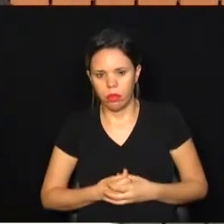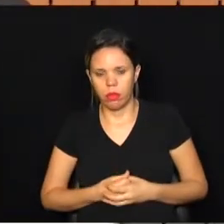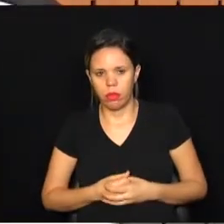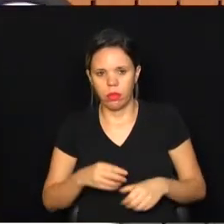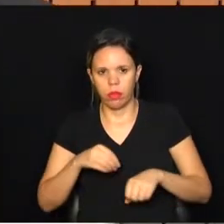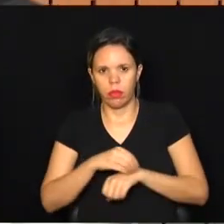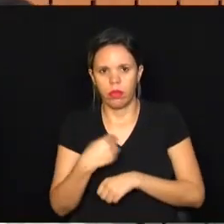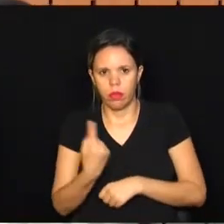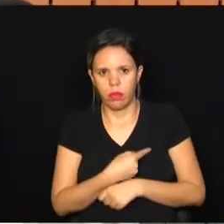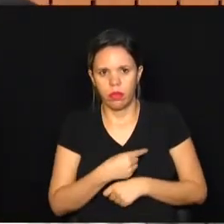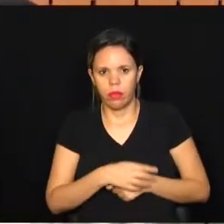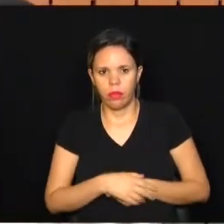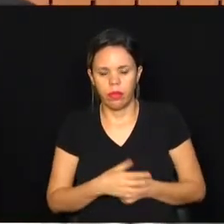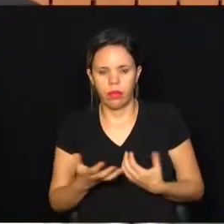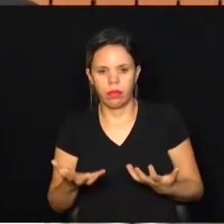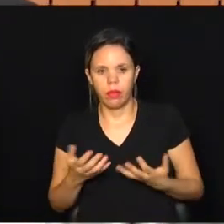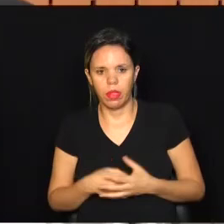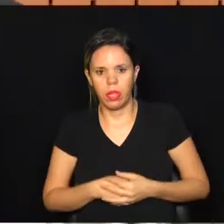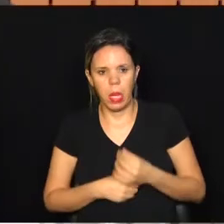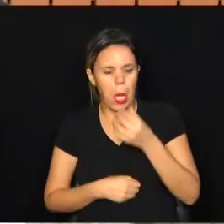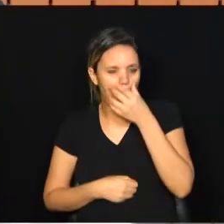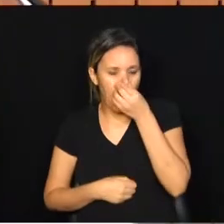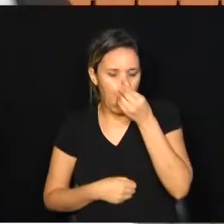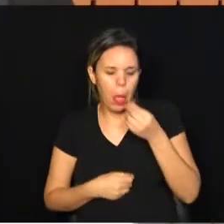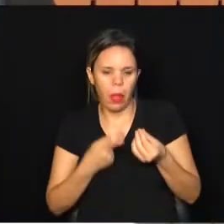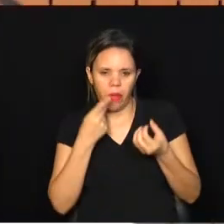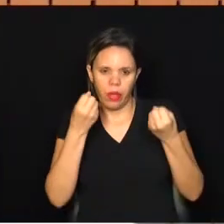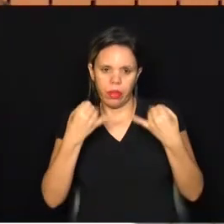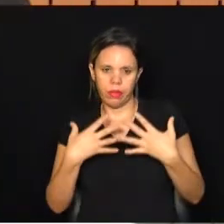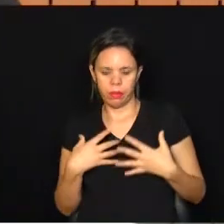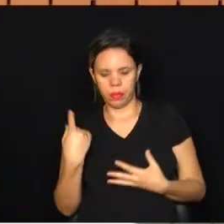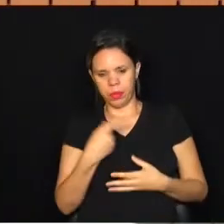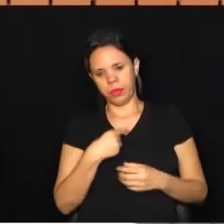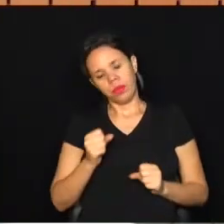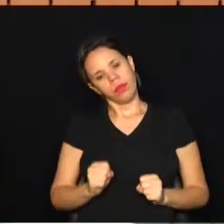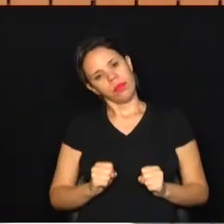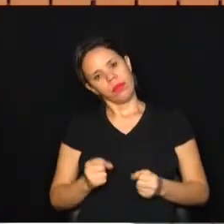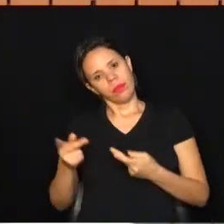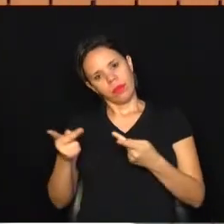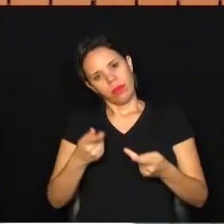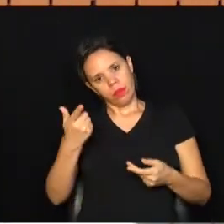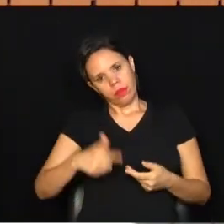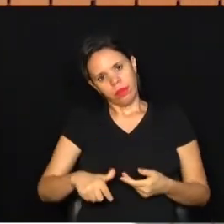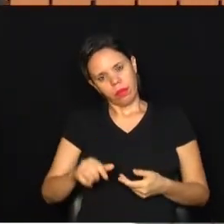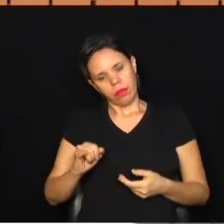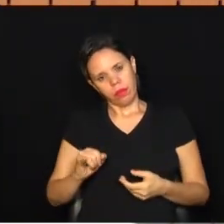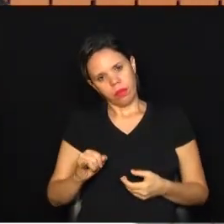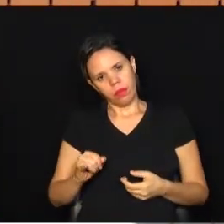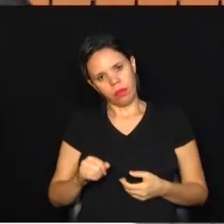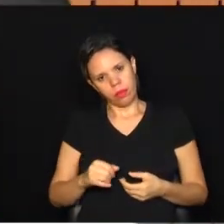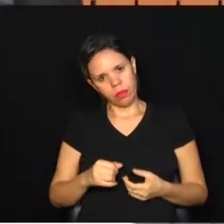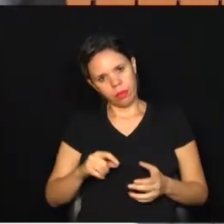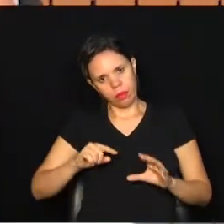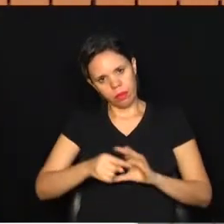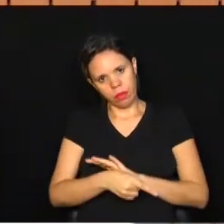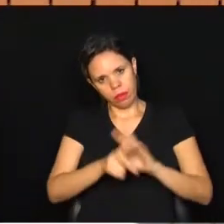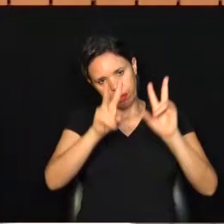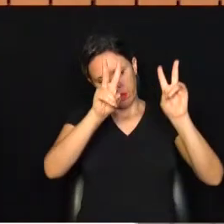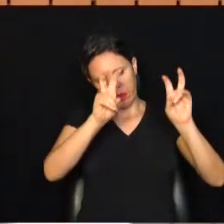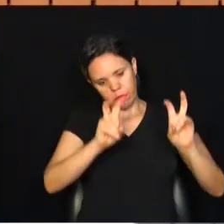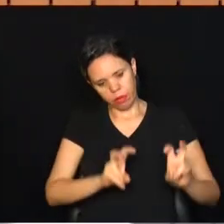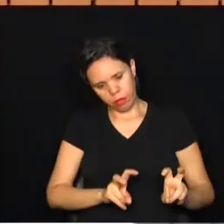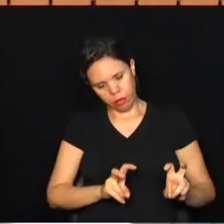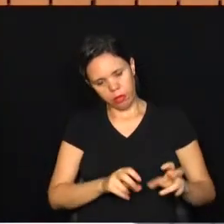aqui para a gente. Quero dizer que nós podemos lhe convidar novamente, né, para aprofundar alguns temas